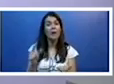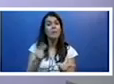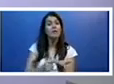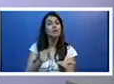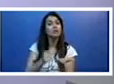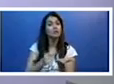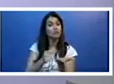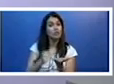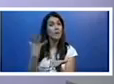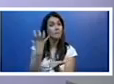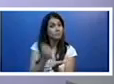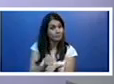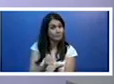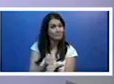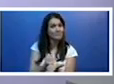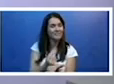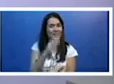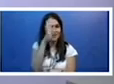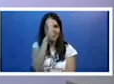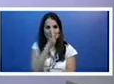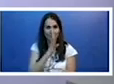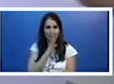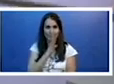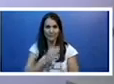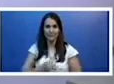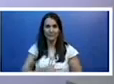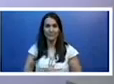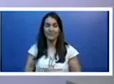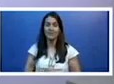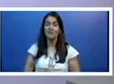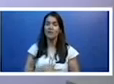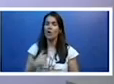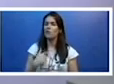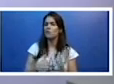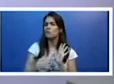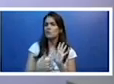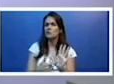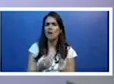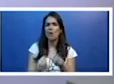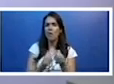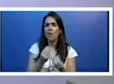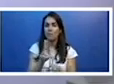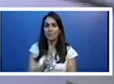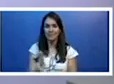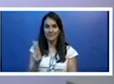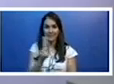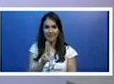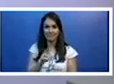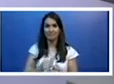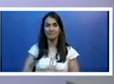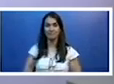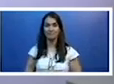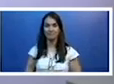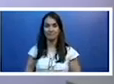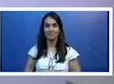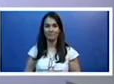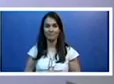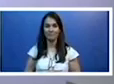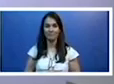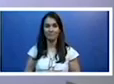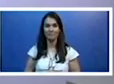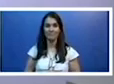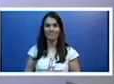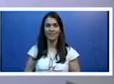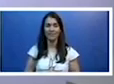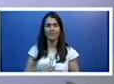vocês como que a que eu vou usar, como que baixa. É fácil, vocês sabem, acredito que vocês sabem mexer com o